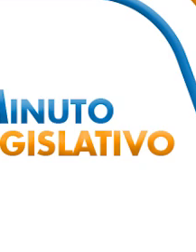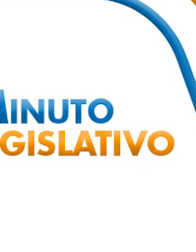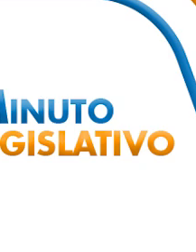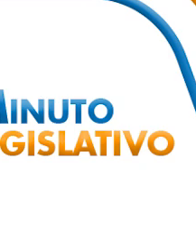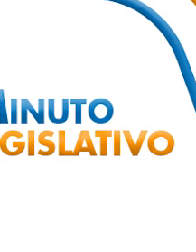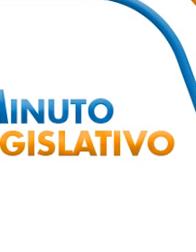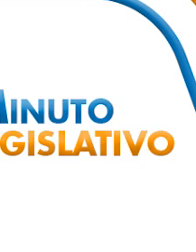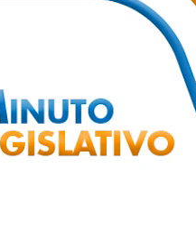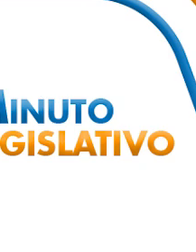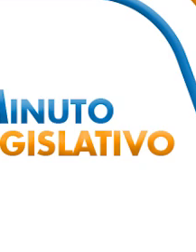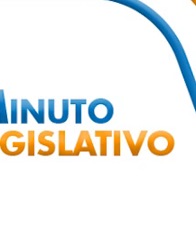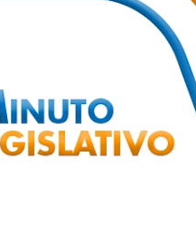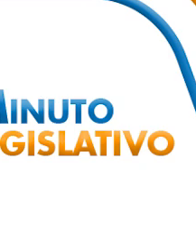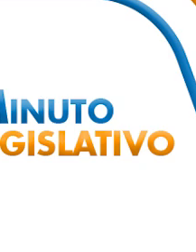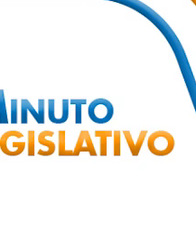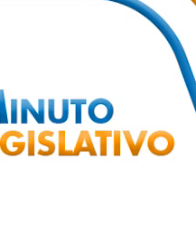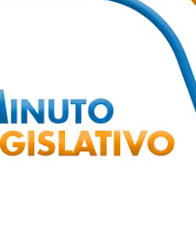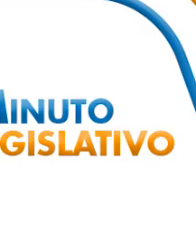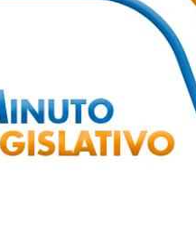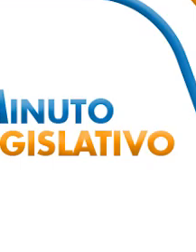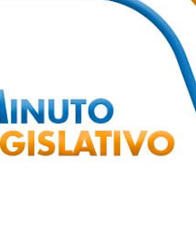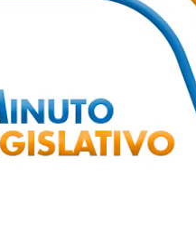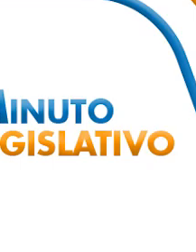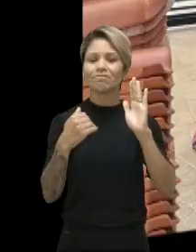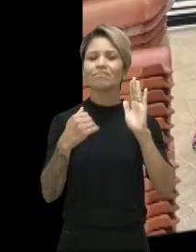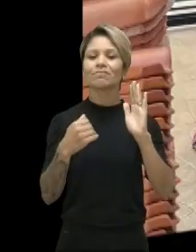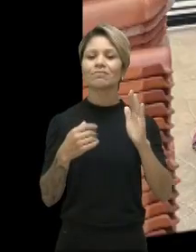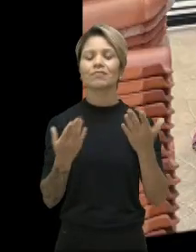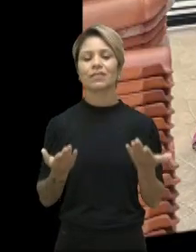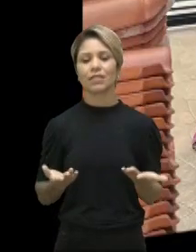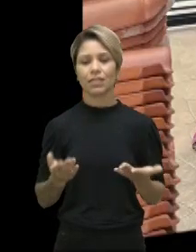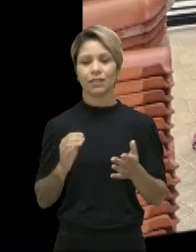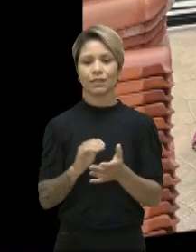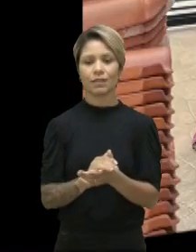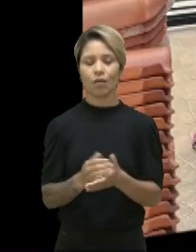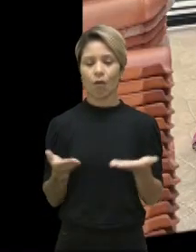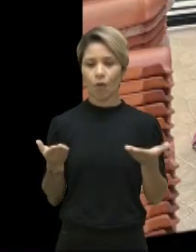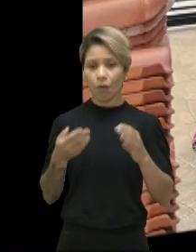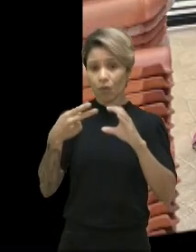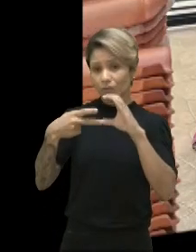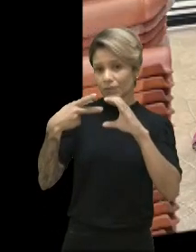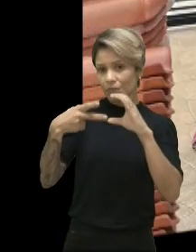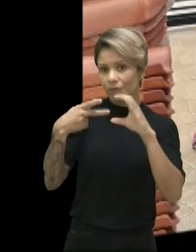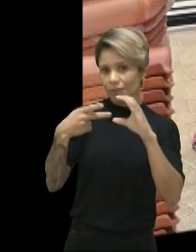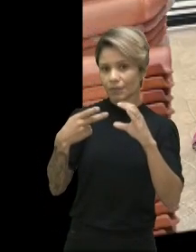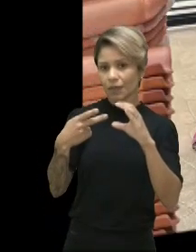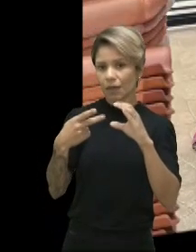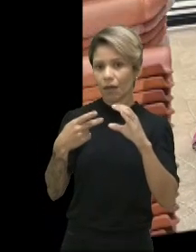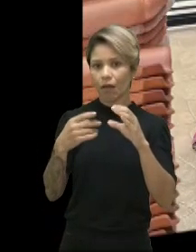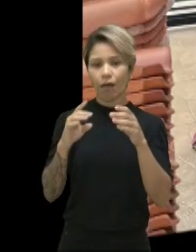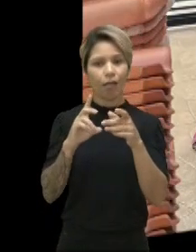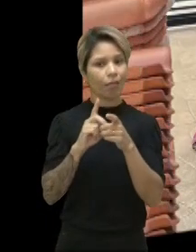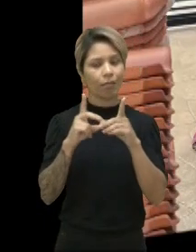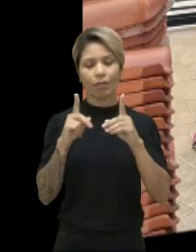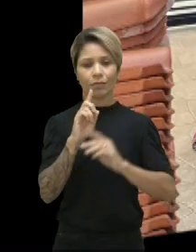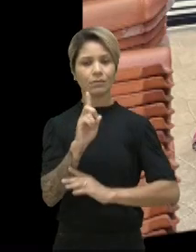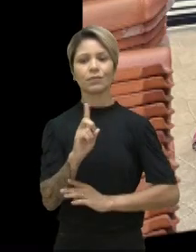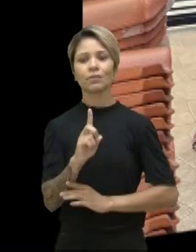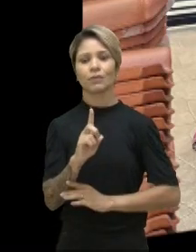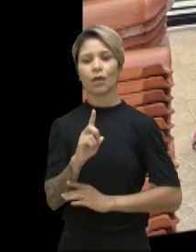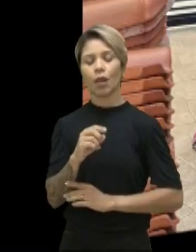a cobertura de garagens em imóveis de meio lote. Hoje a Câmara, de uma forma muito democrática, demonstrou a